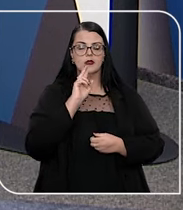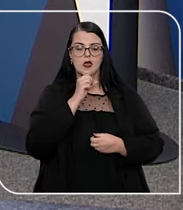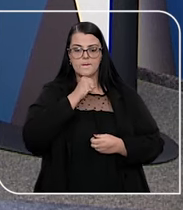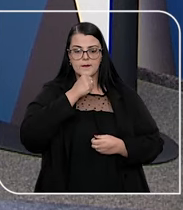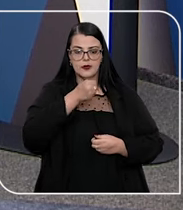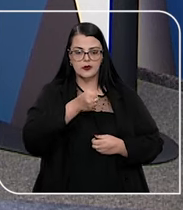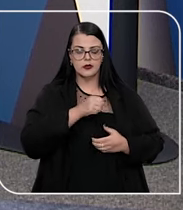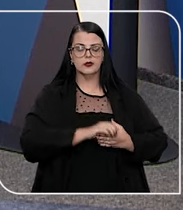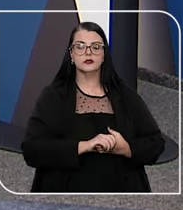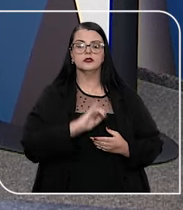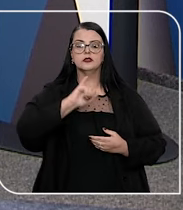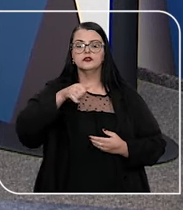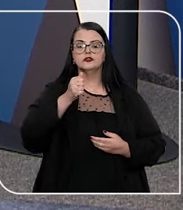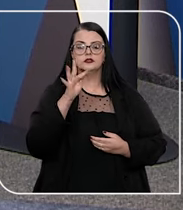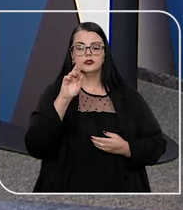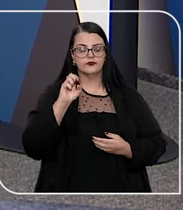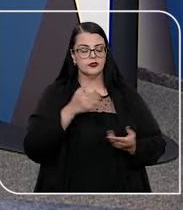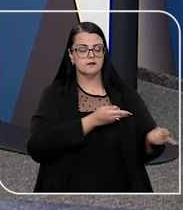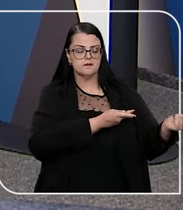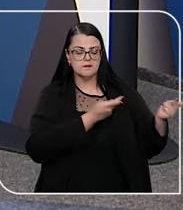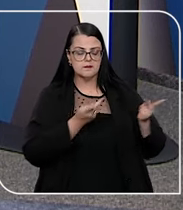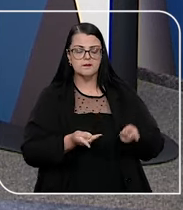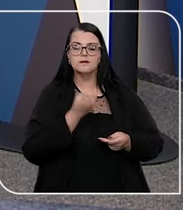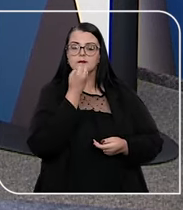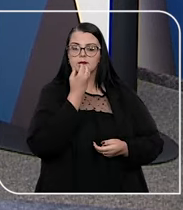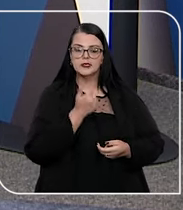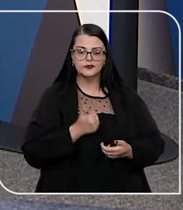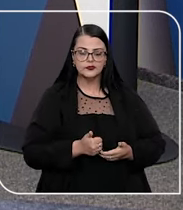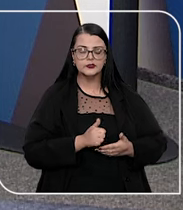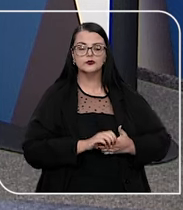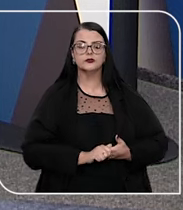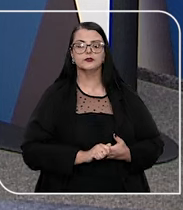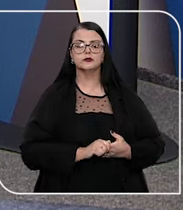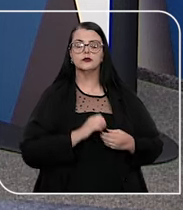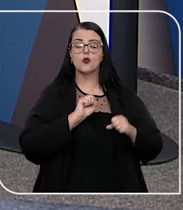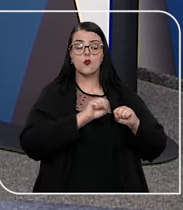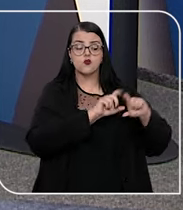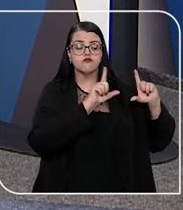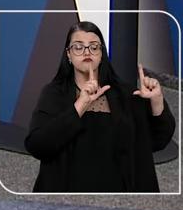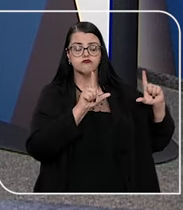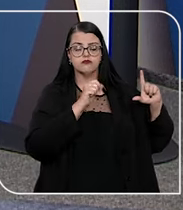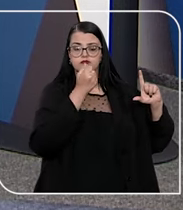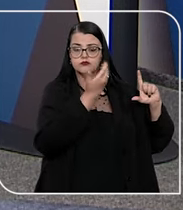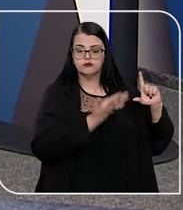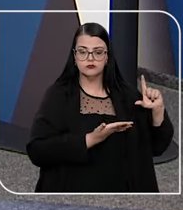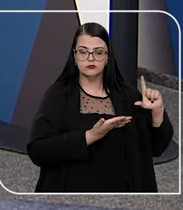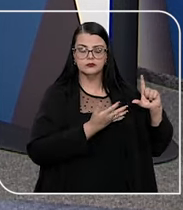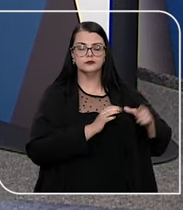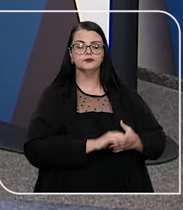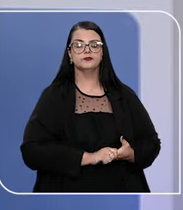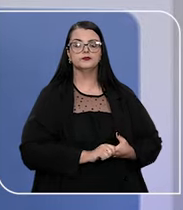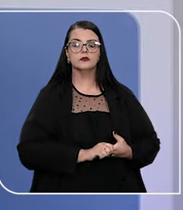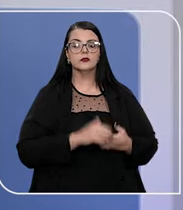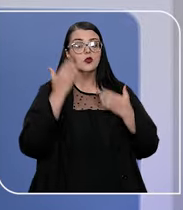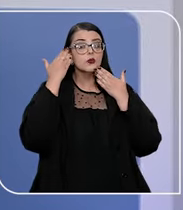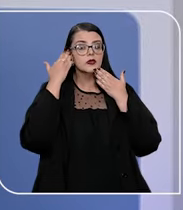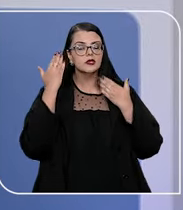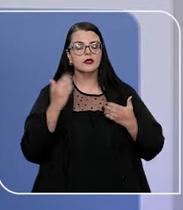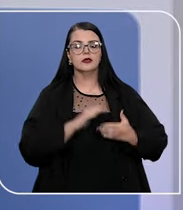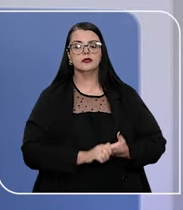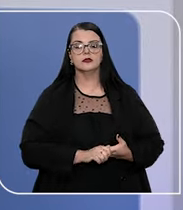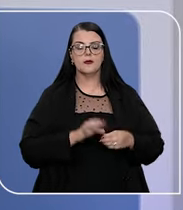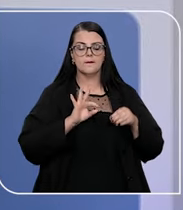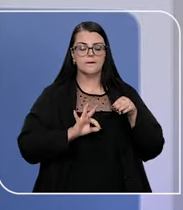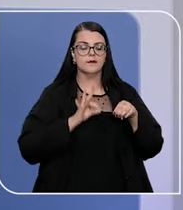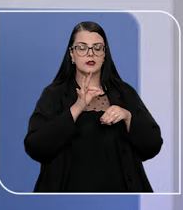repórter jaffer Araujo está aqui comigo no estúdio seja muito bem-vindo jaffer qual que é o seu destaque Obrigado Cátia Olha